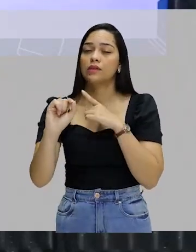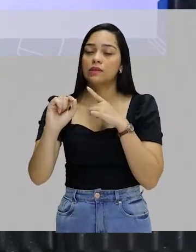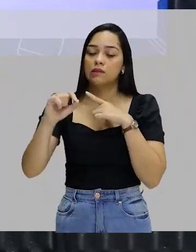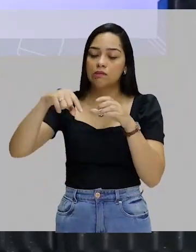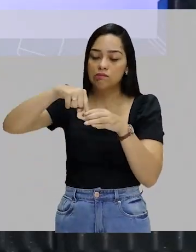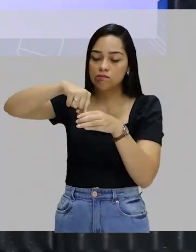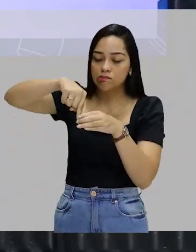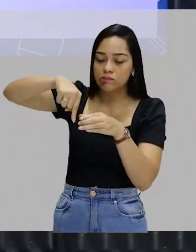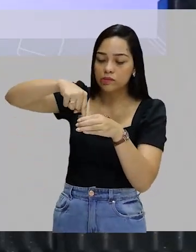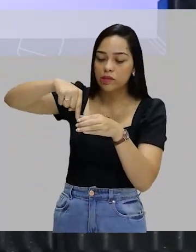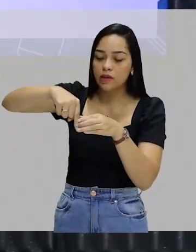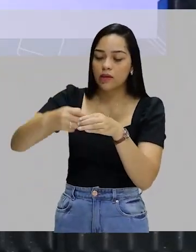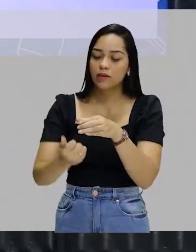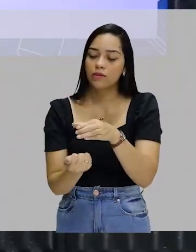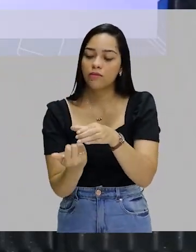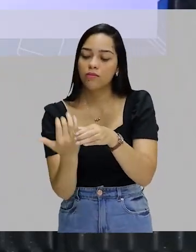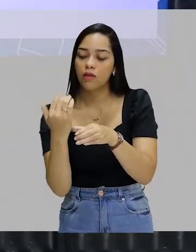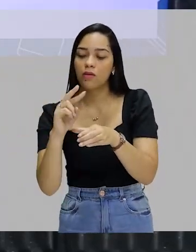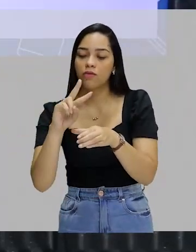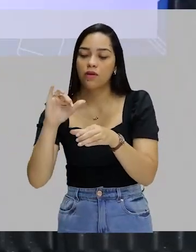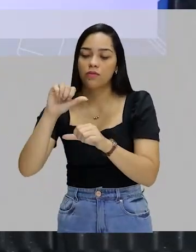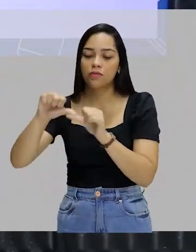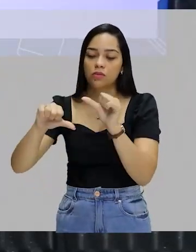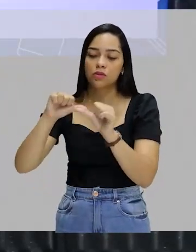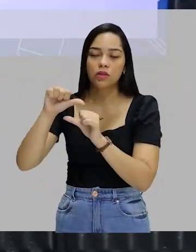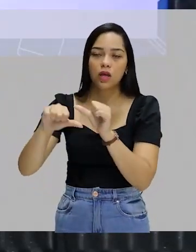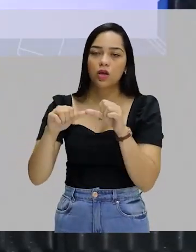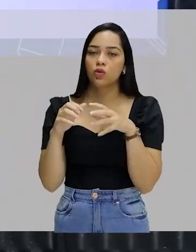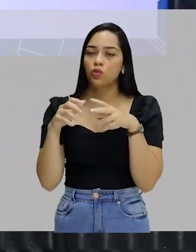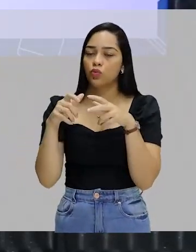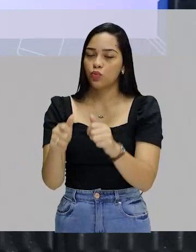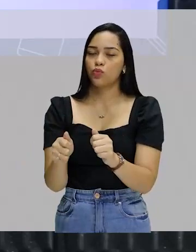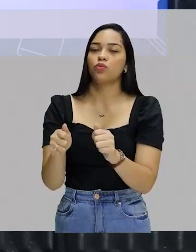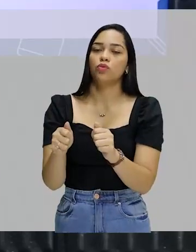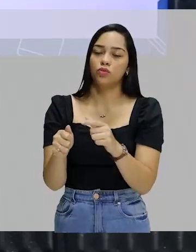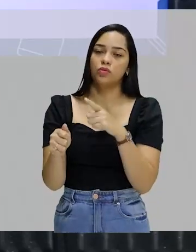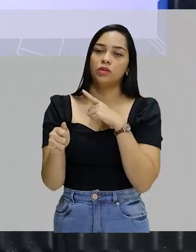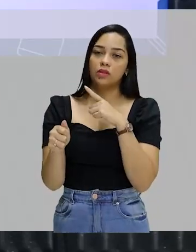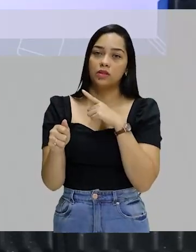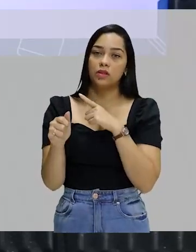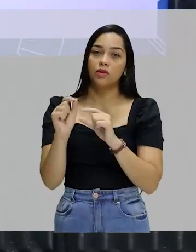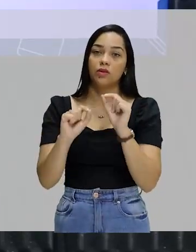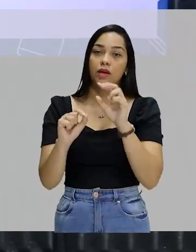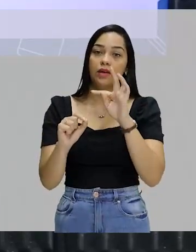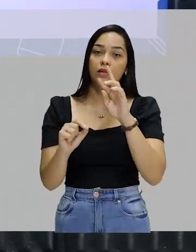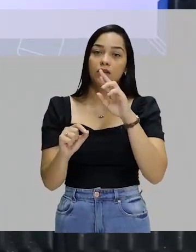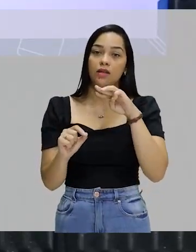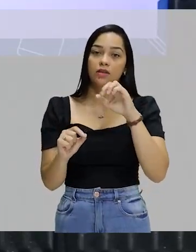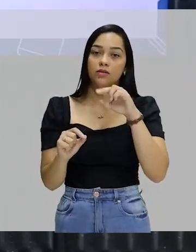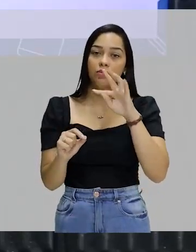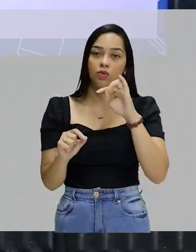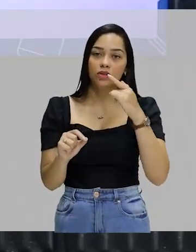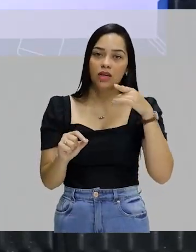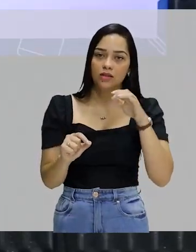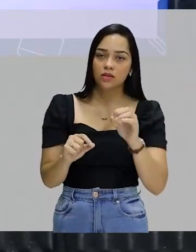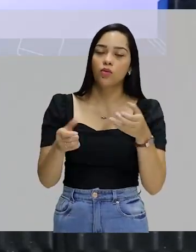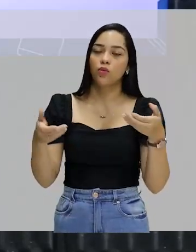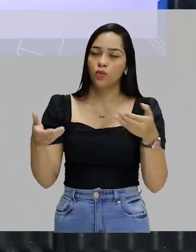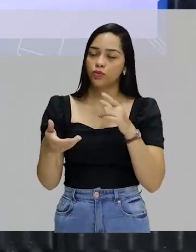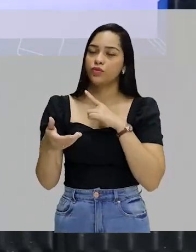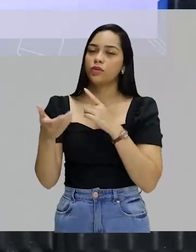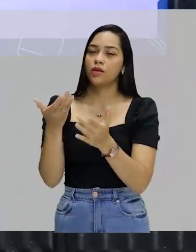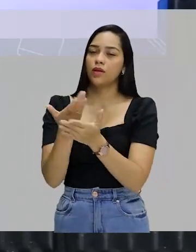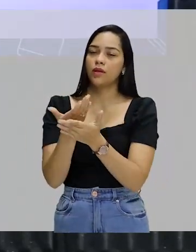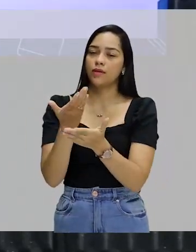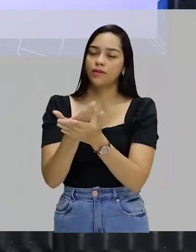no núcleo, né, a gente vai mudar a identidade, então nós vamos ter uma transmutação, como também vamos trabalhar hoje na